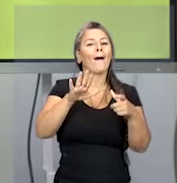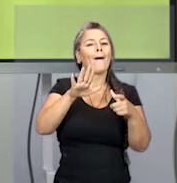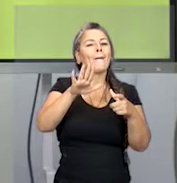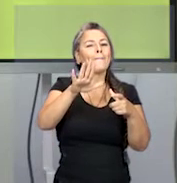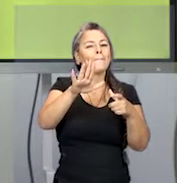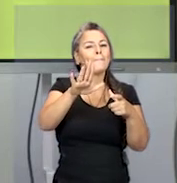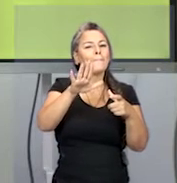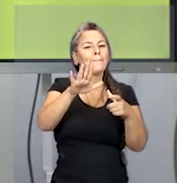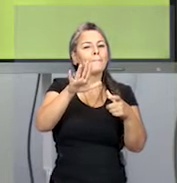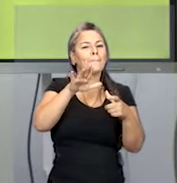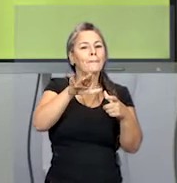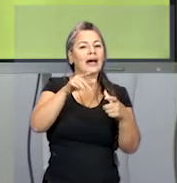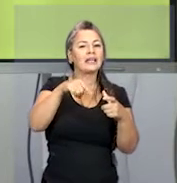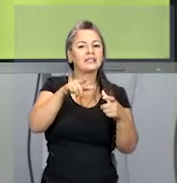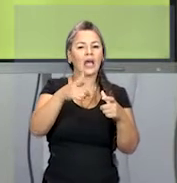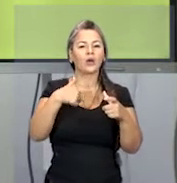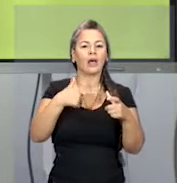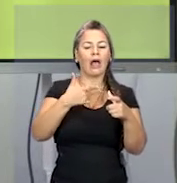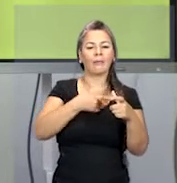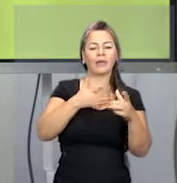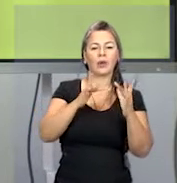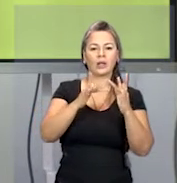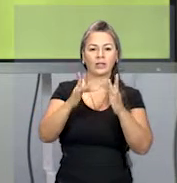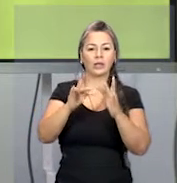para poder viver bem naquela organização.